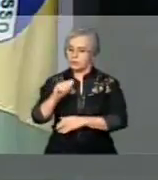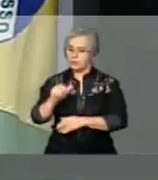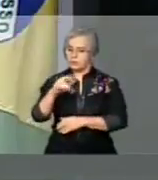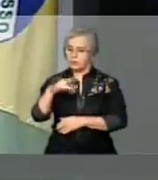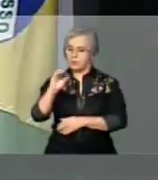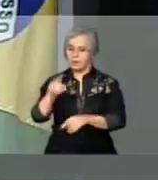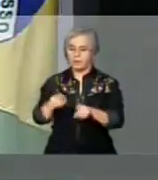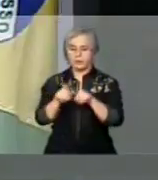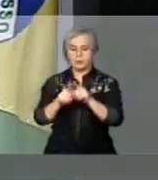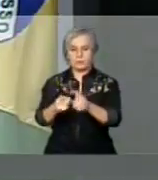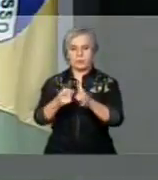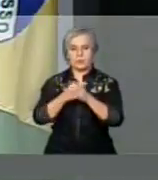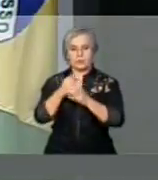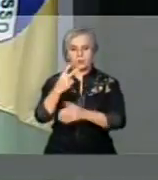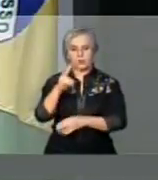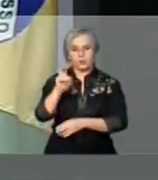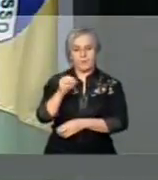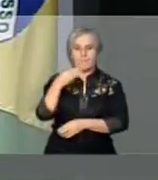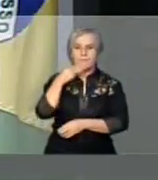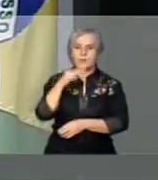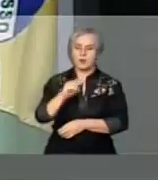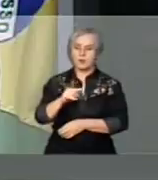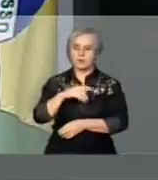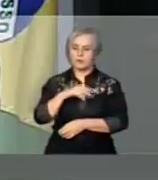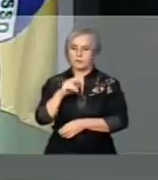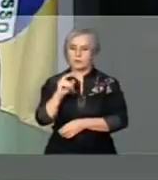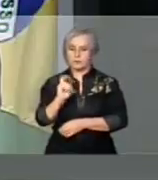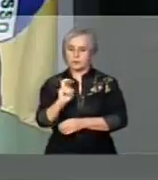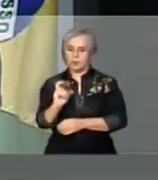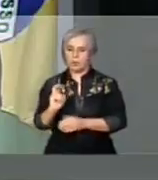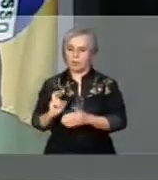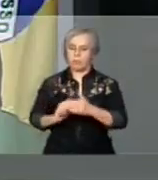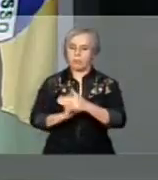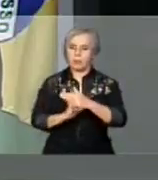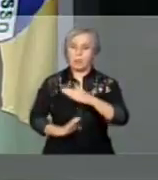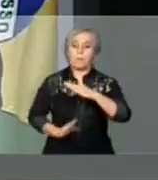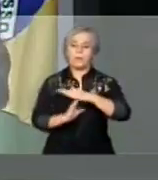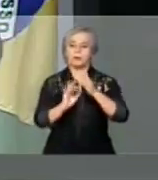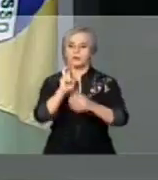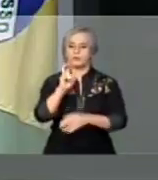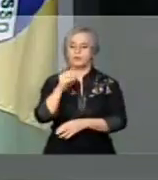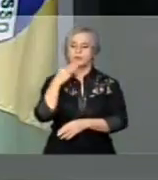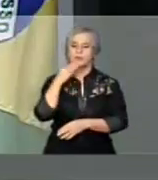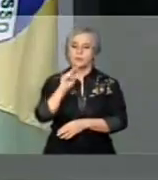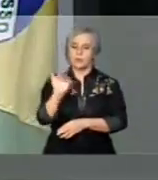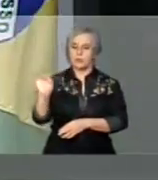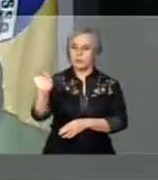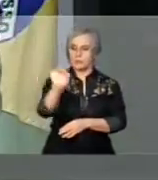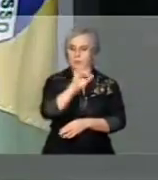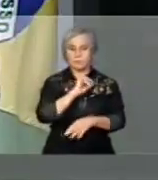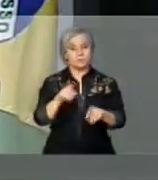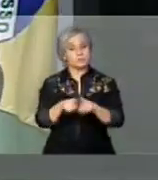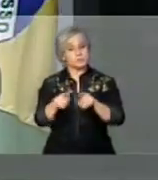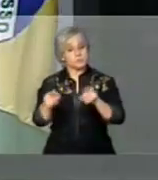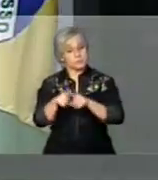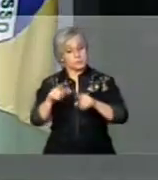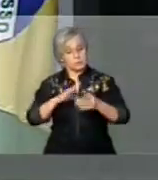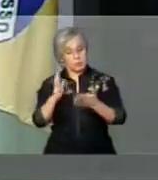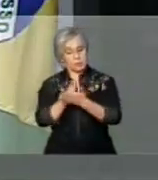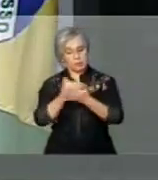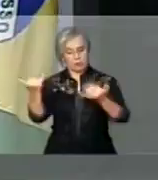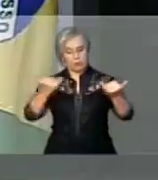milhões, com 5 autos de infração no valor máximo de 50 milhões cada um, e também as informações